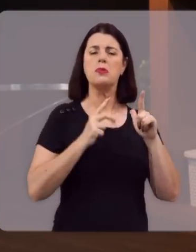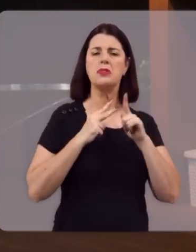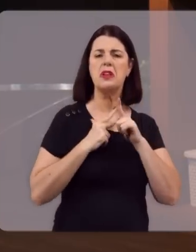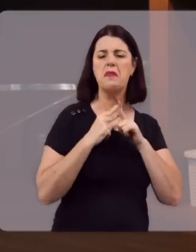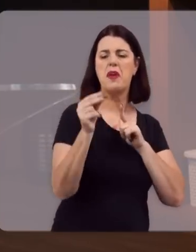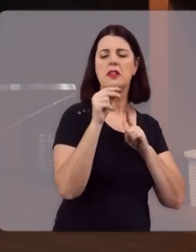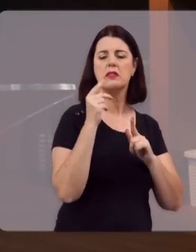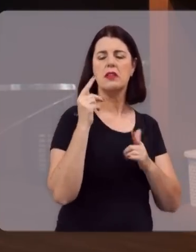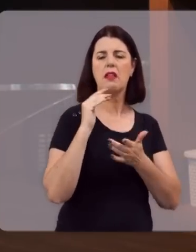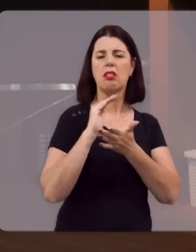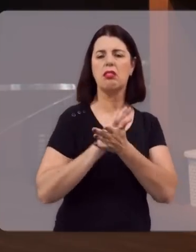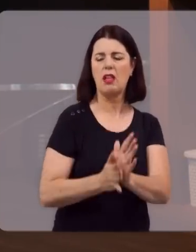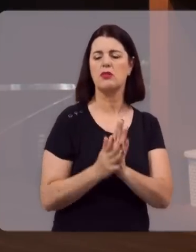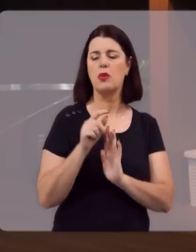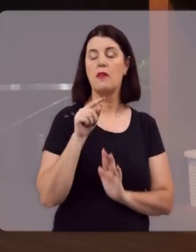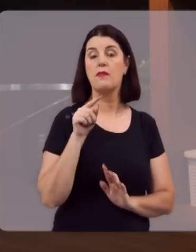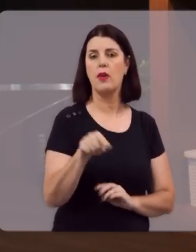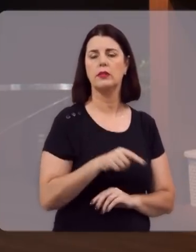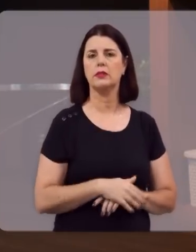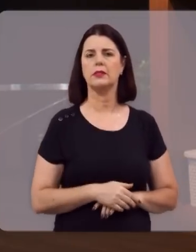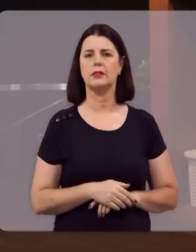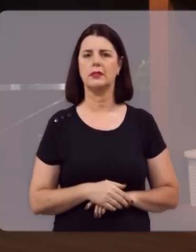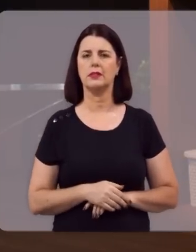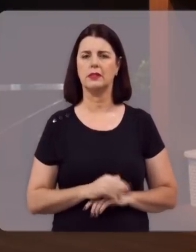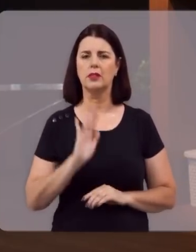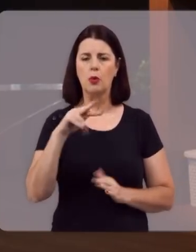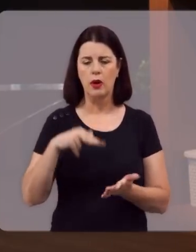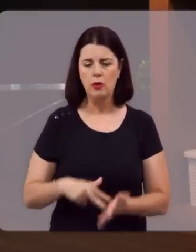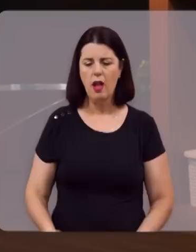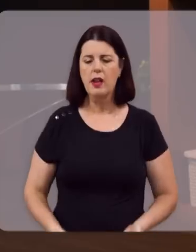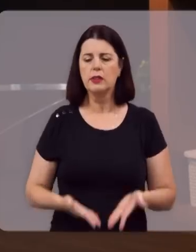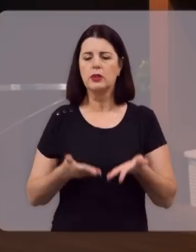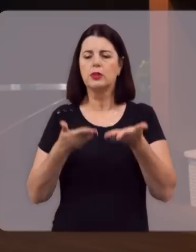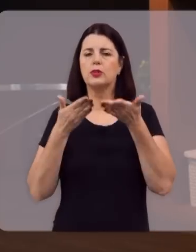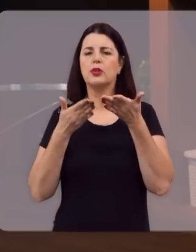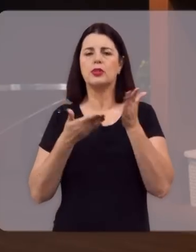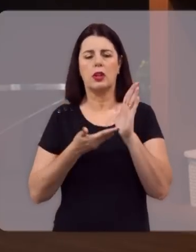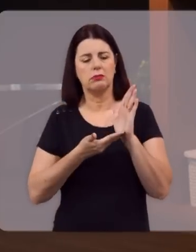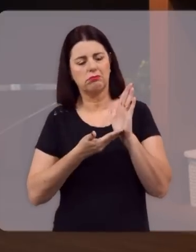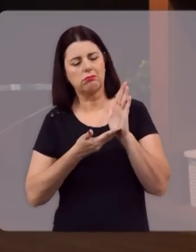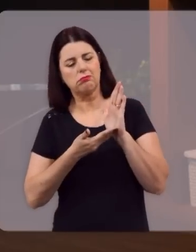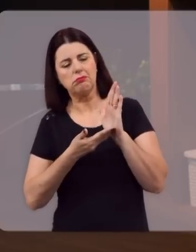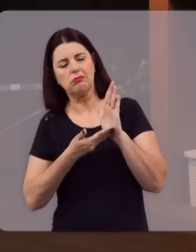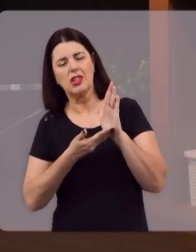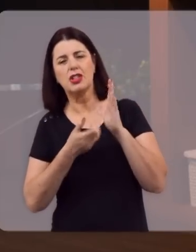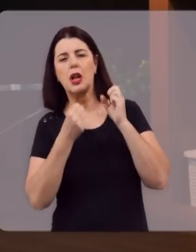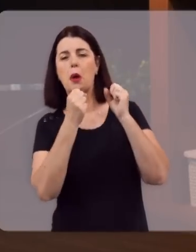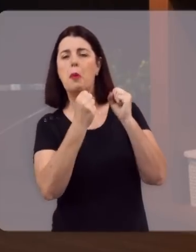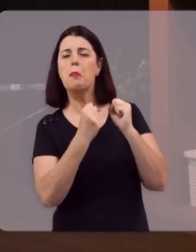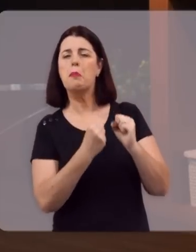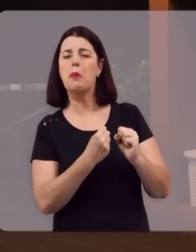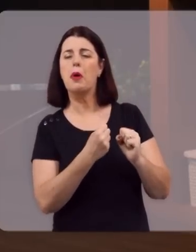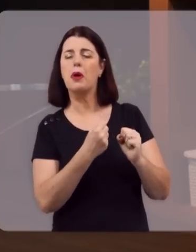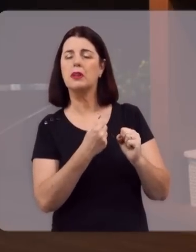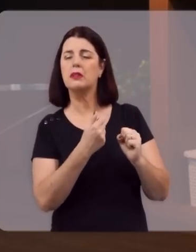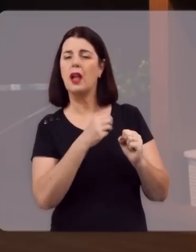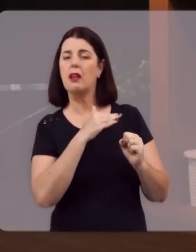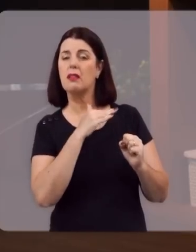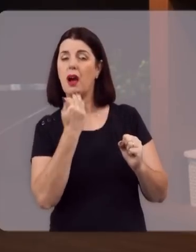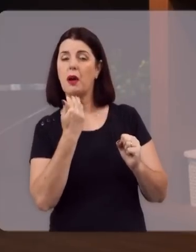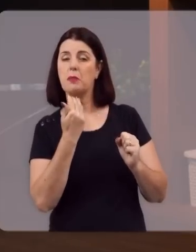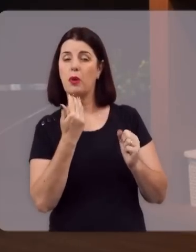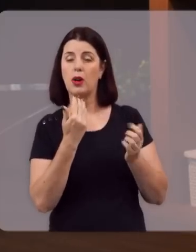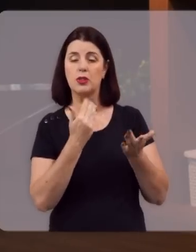derrota. Ele venceu o diabo quando ele ressuscitou dentre os mortos, arrancando o aguilhão da